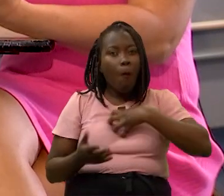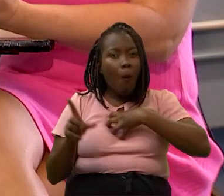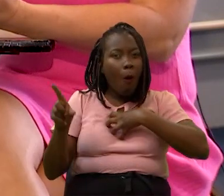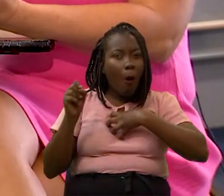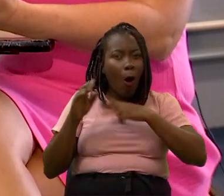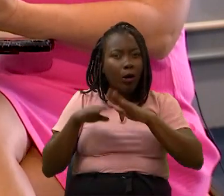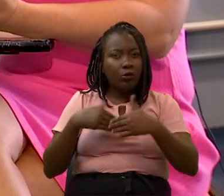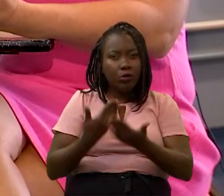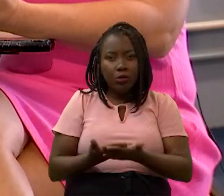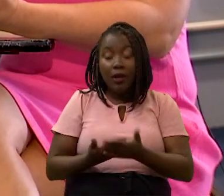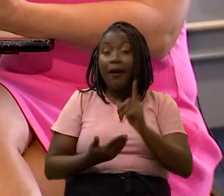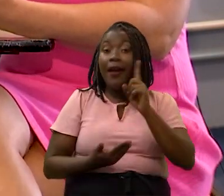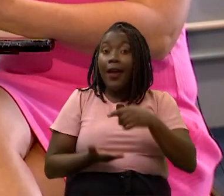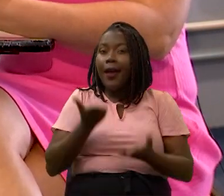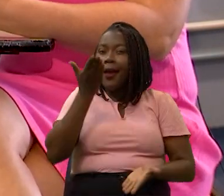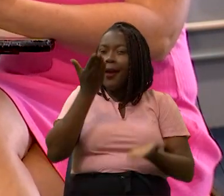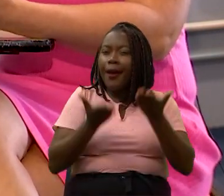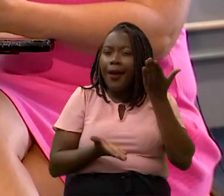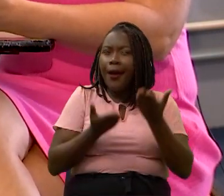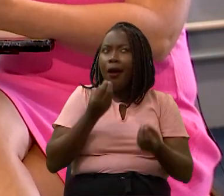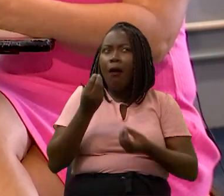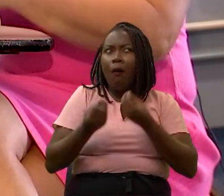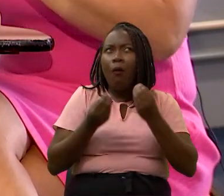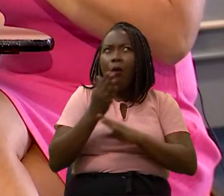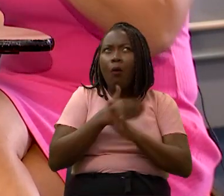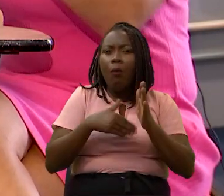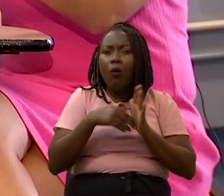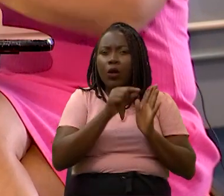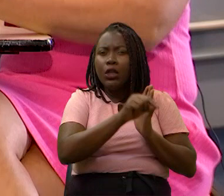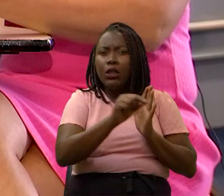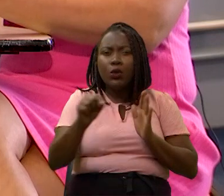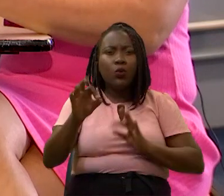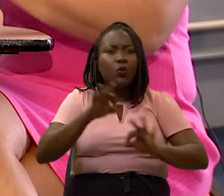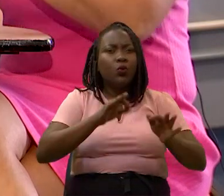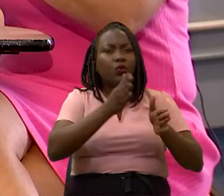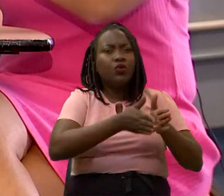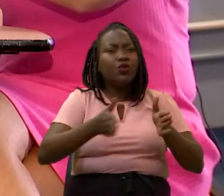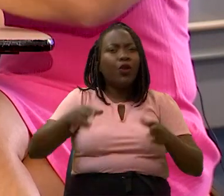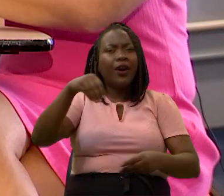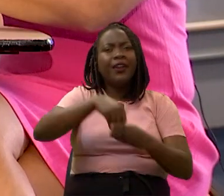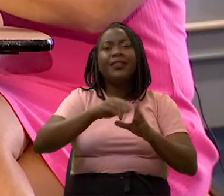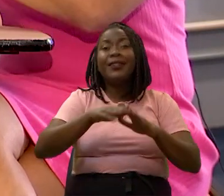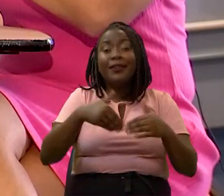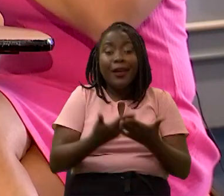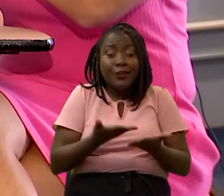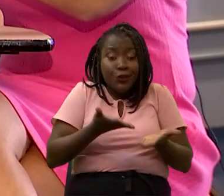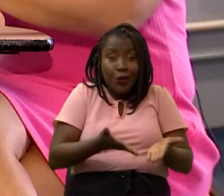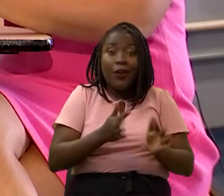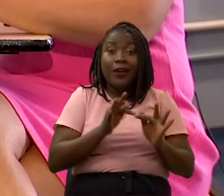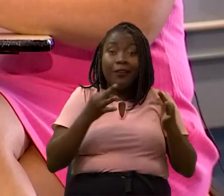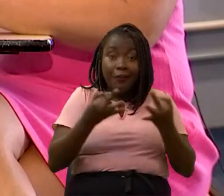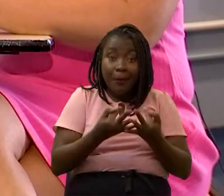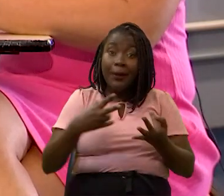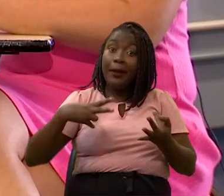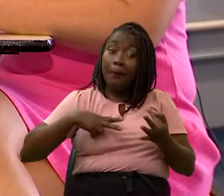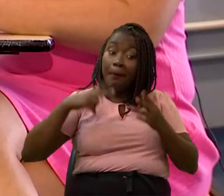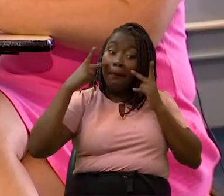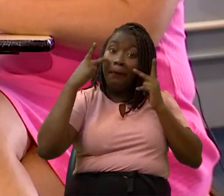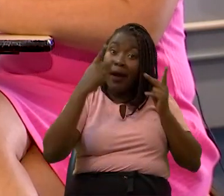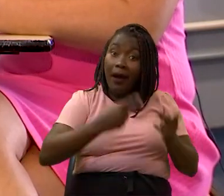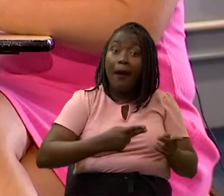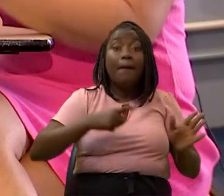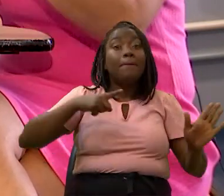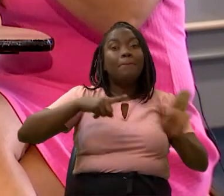bom modo de escolher a escola é pesar como é que tudo isso se organiza nessa escola que a família particularmente